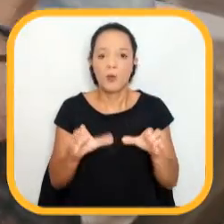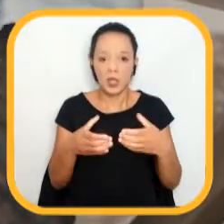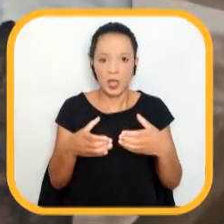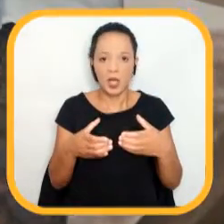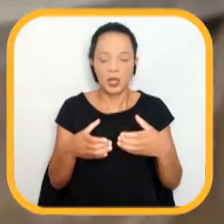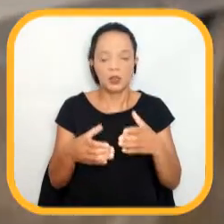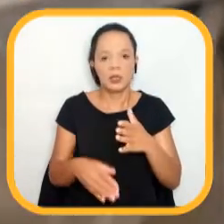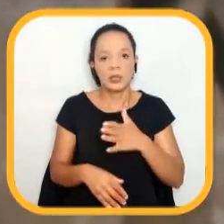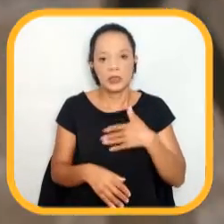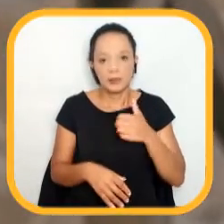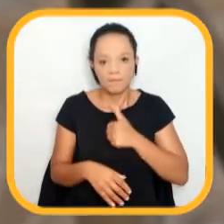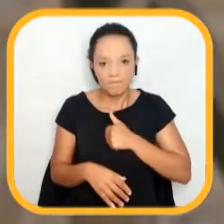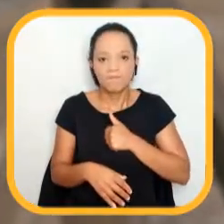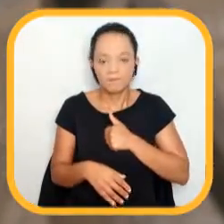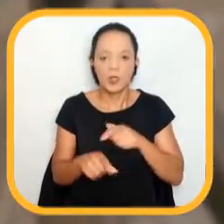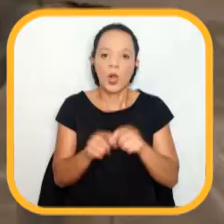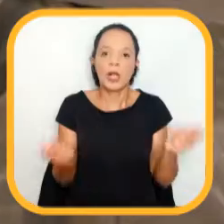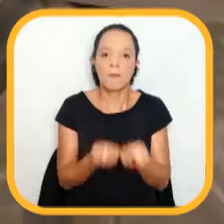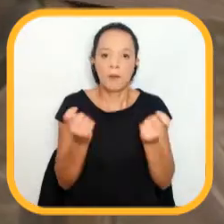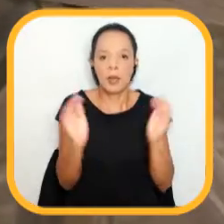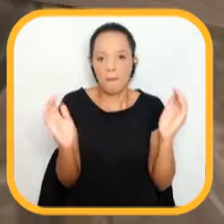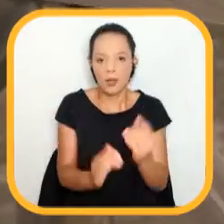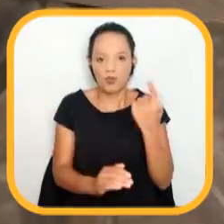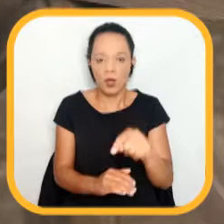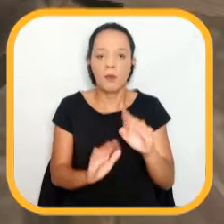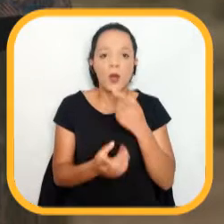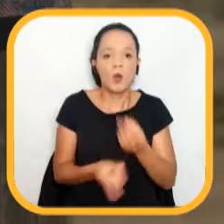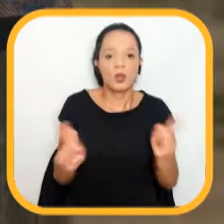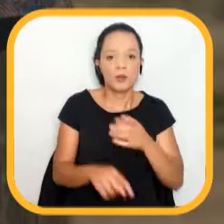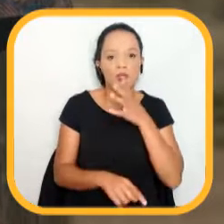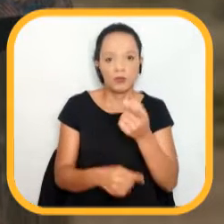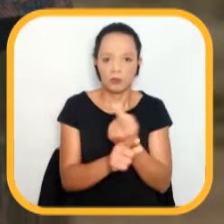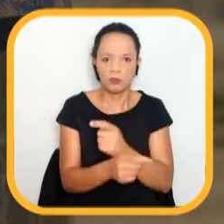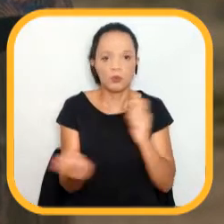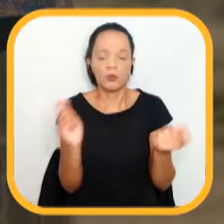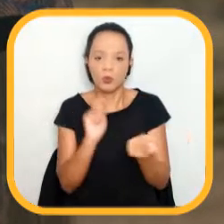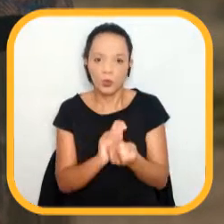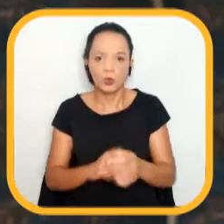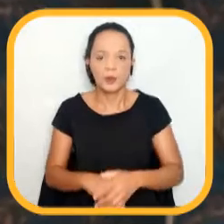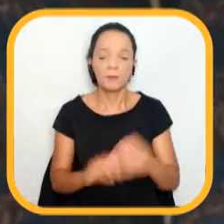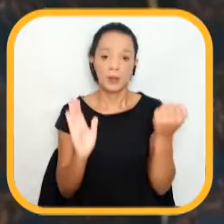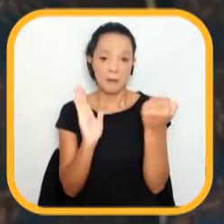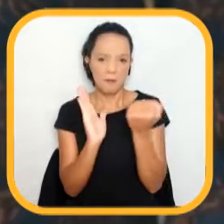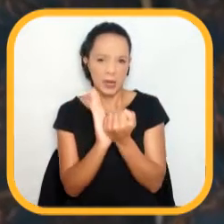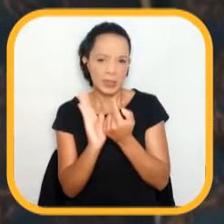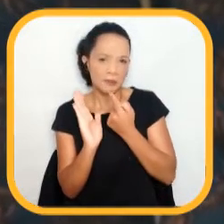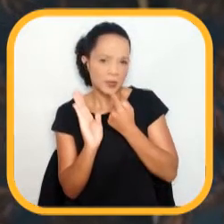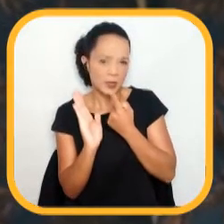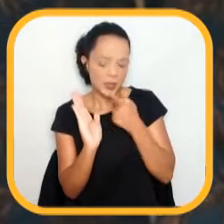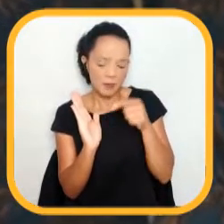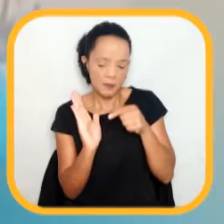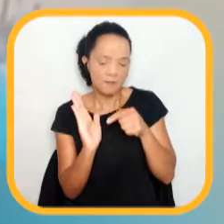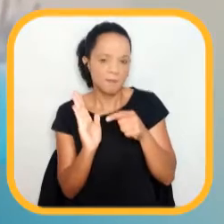trans provavelmente é a comunidade menos representada em campanhas, mas novamente digo, as coisas estão a mudar, as marcas percebem